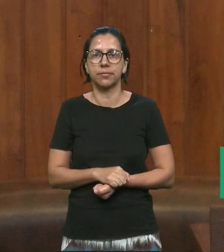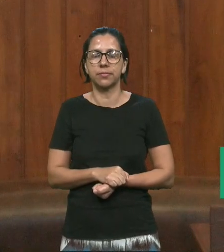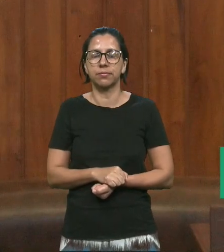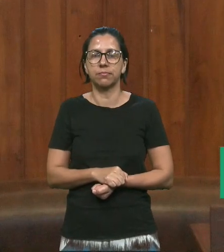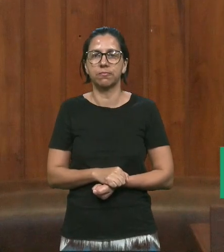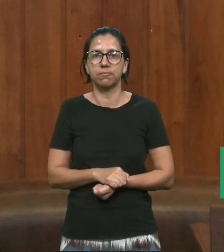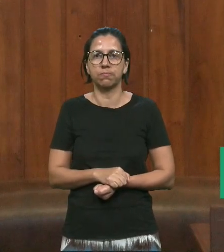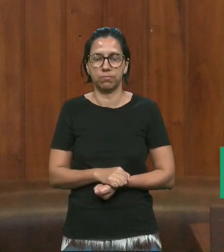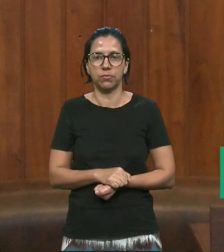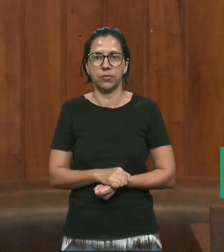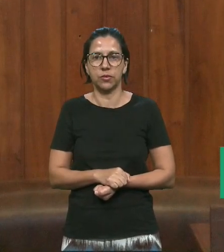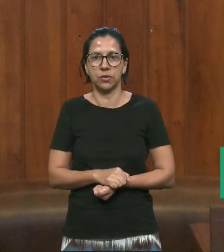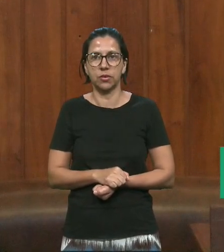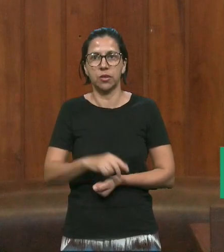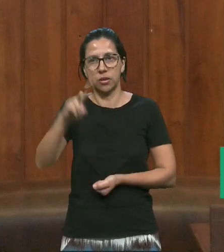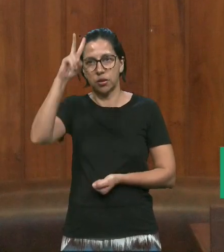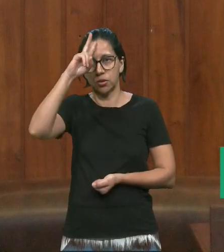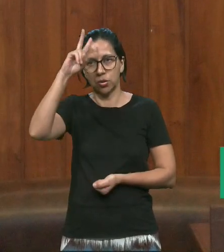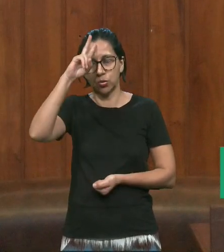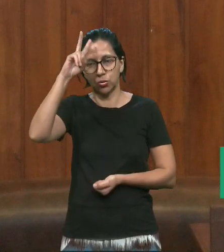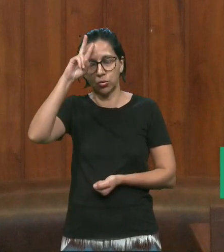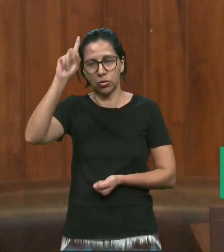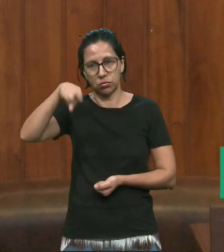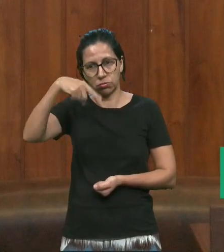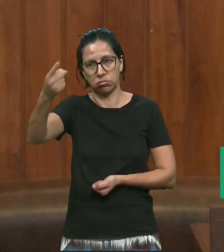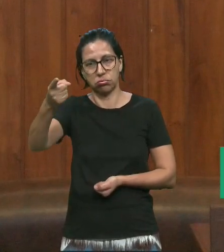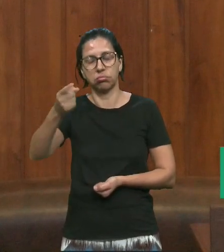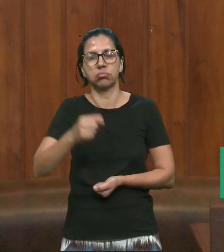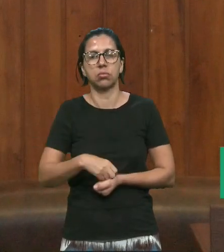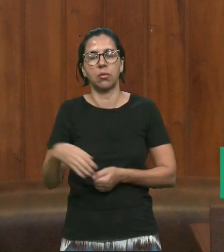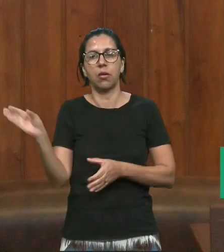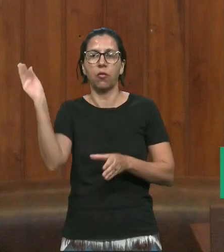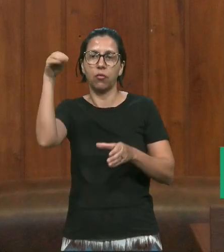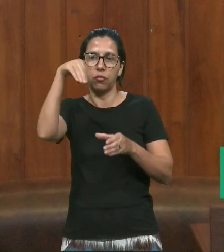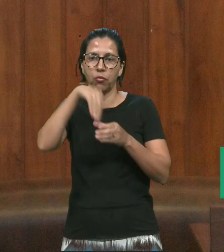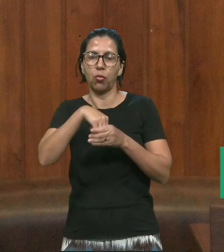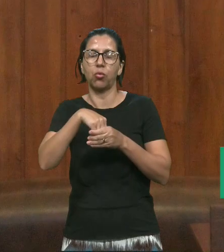Né? Na próxima segunda-feira deve ser votado